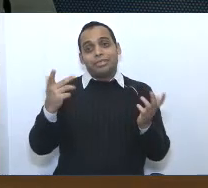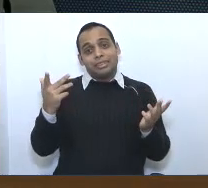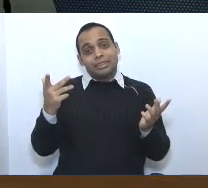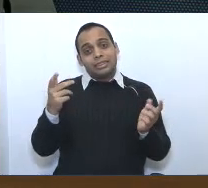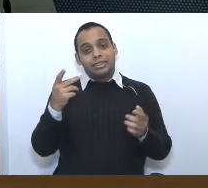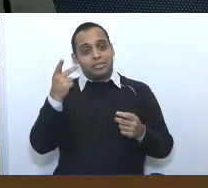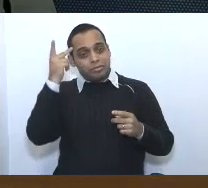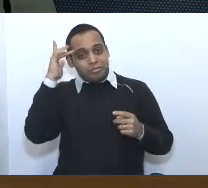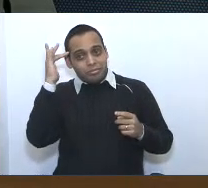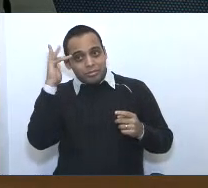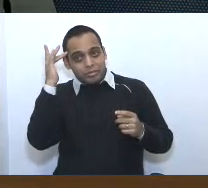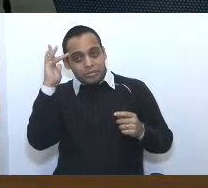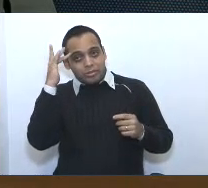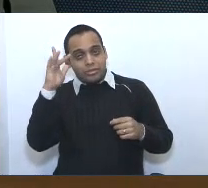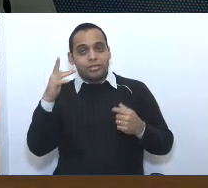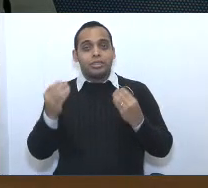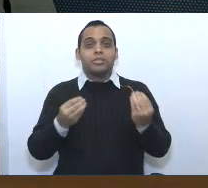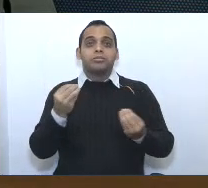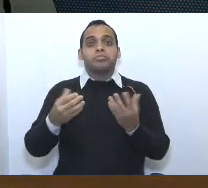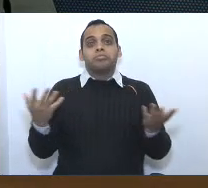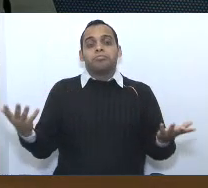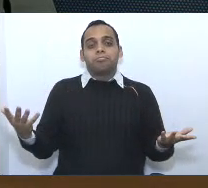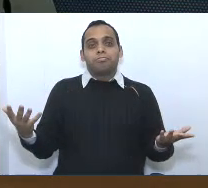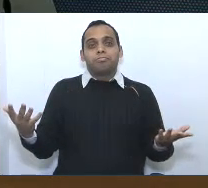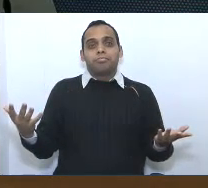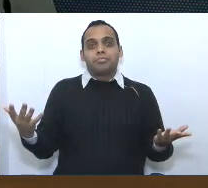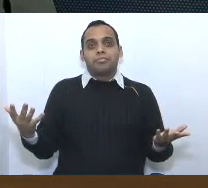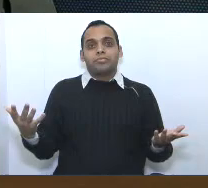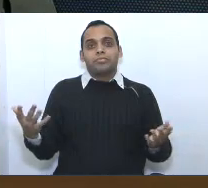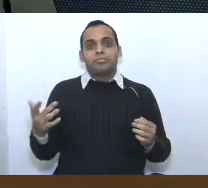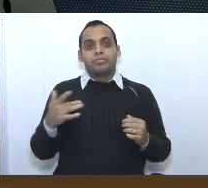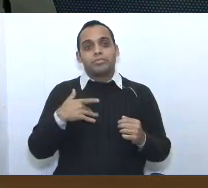está impedindo,